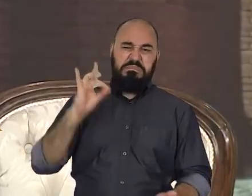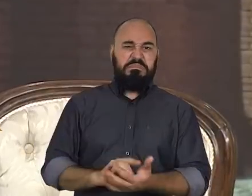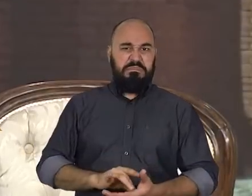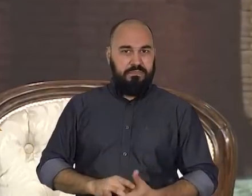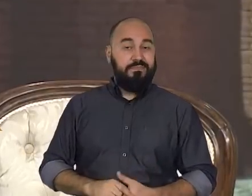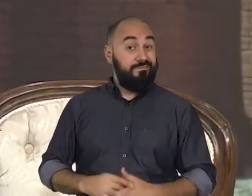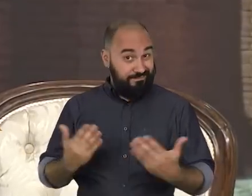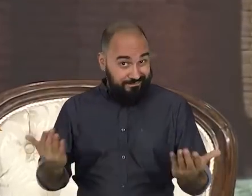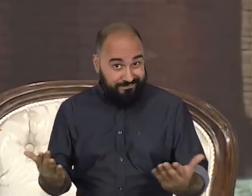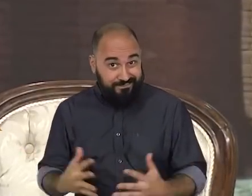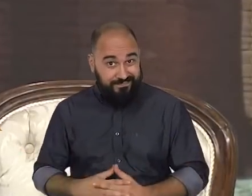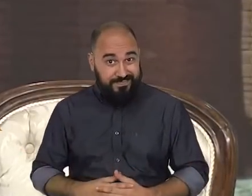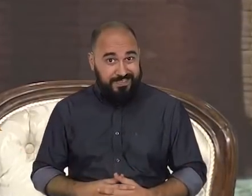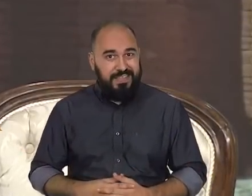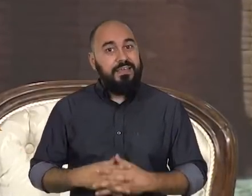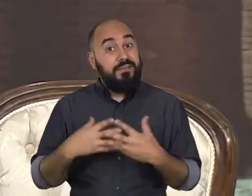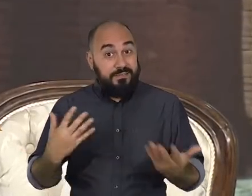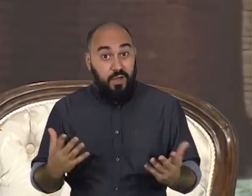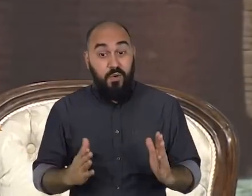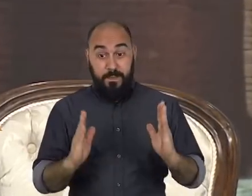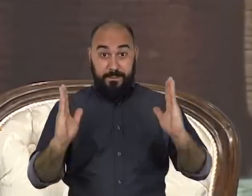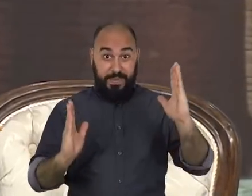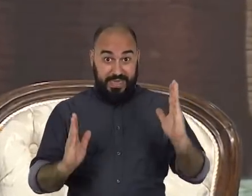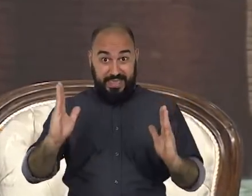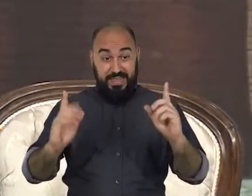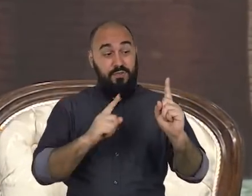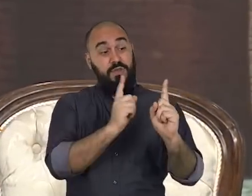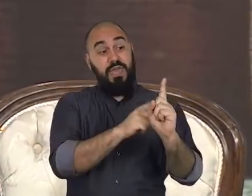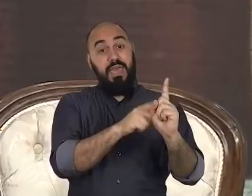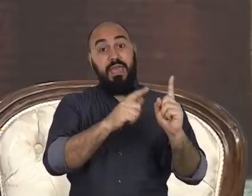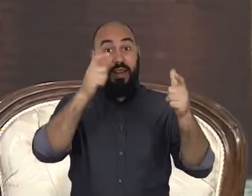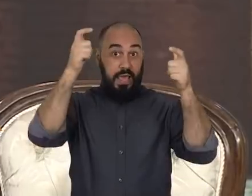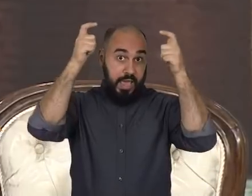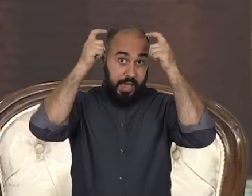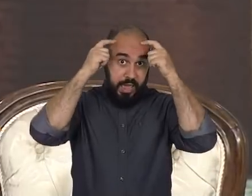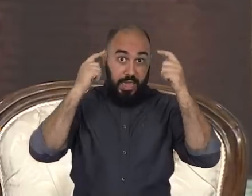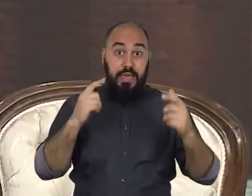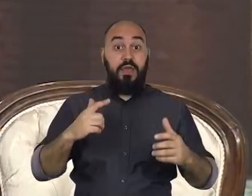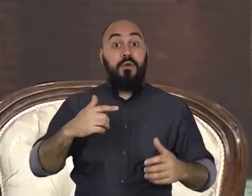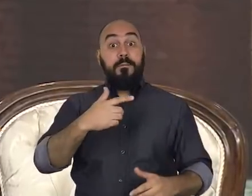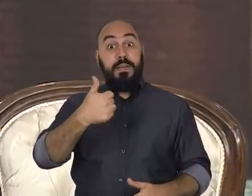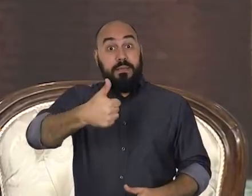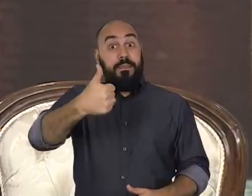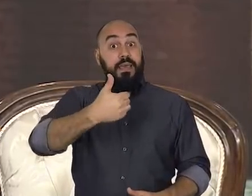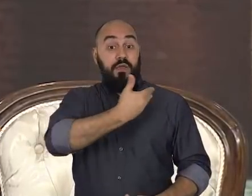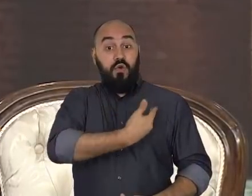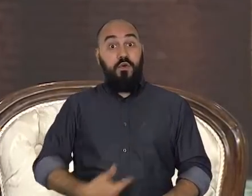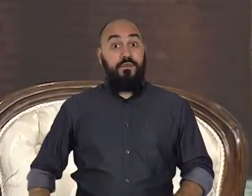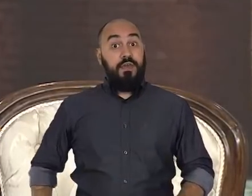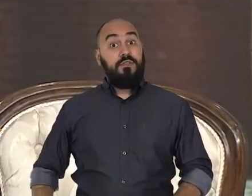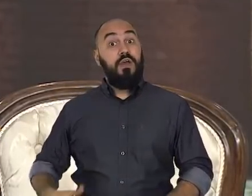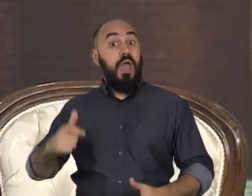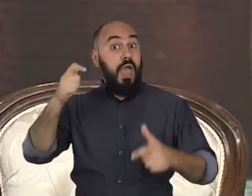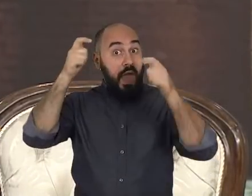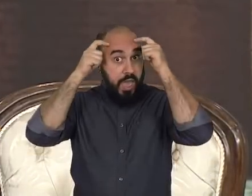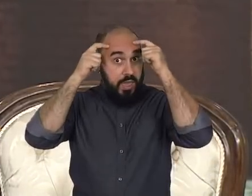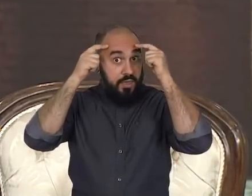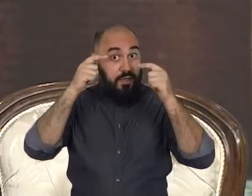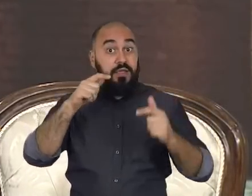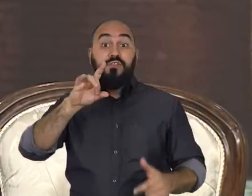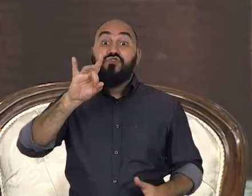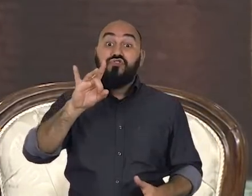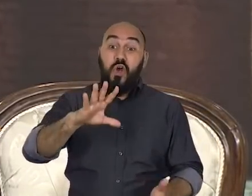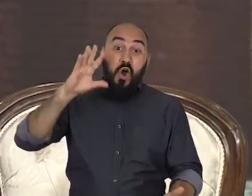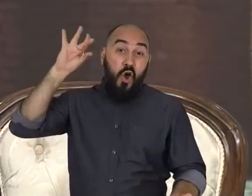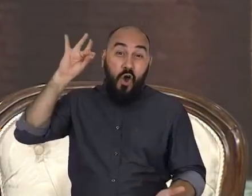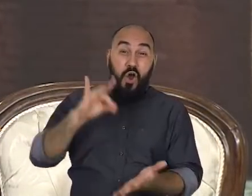seria contabilizado para saber a duração do governo desse novo rei. O seu 1º ano de reinado só seria